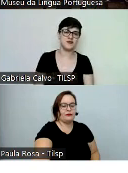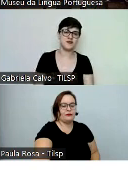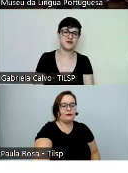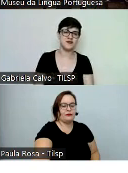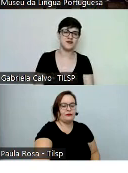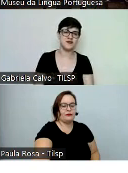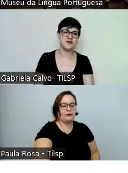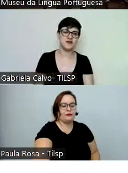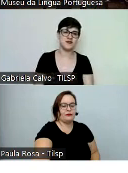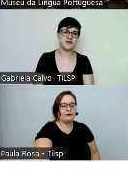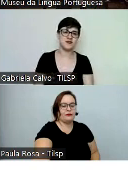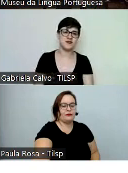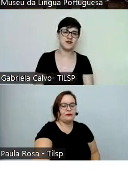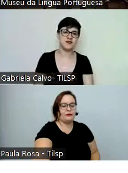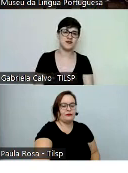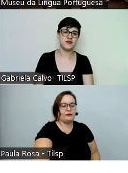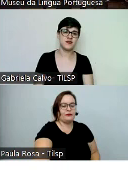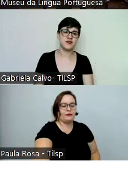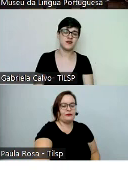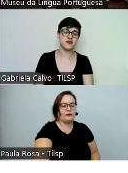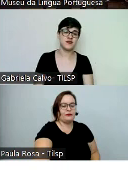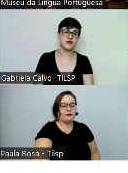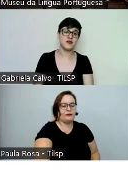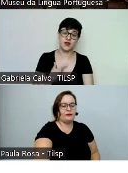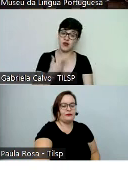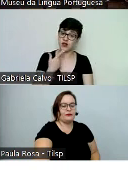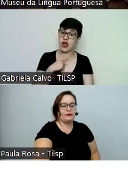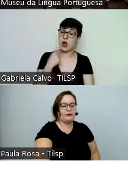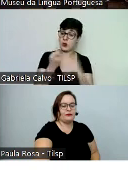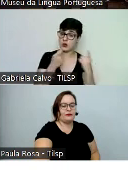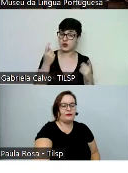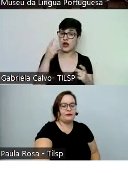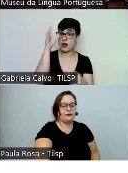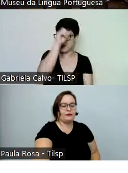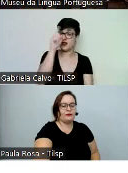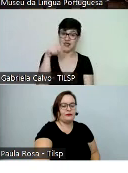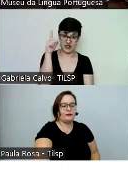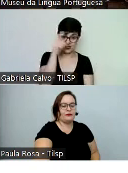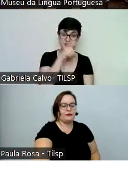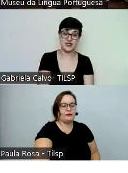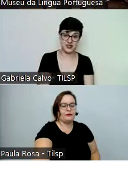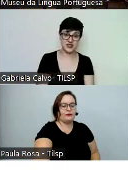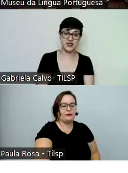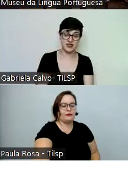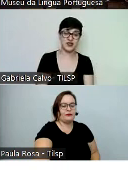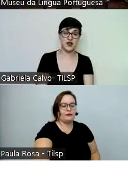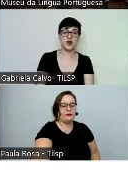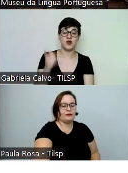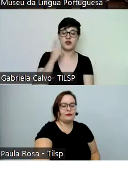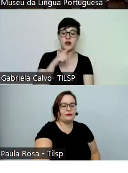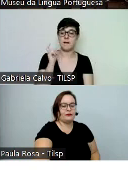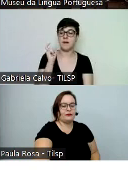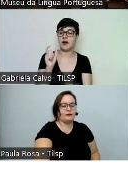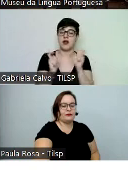e como inclusive Como eu disse podem ser difíceis de aprender para nós é difícil às vezes criar novas palavras para